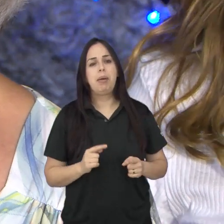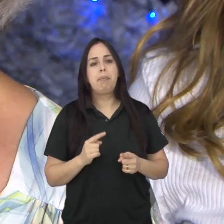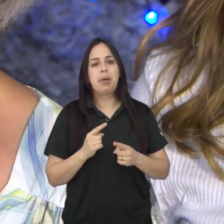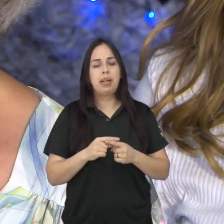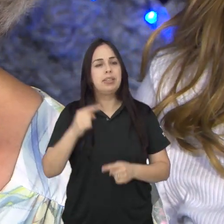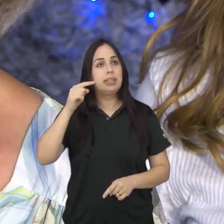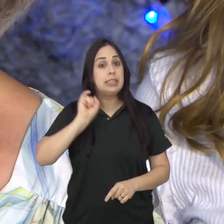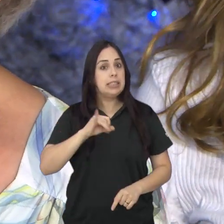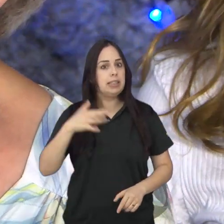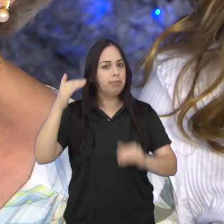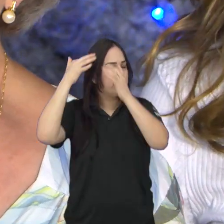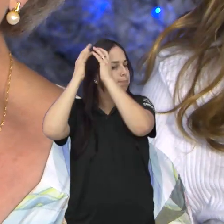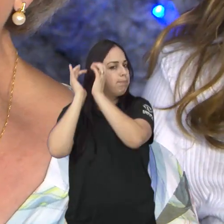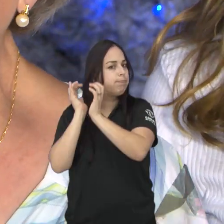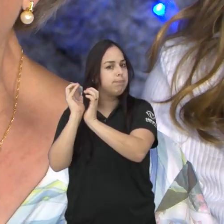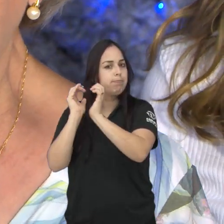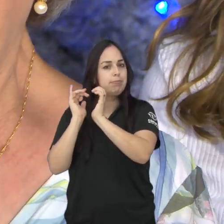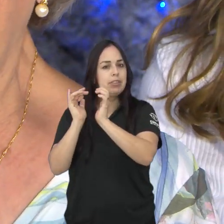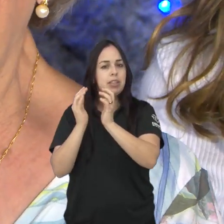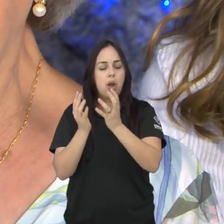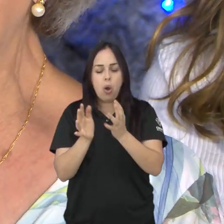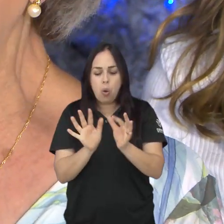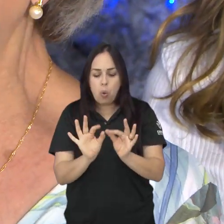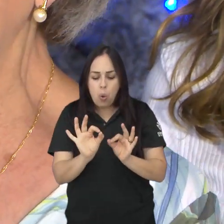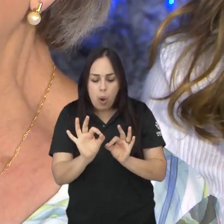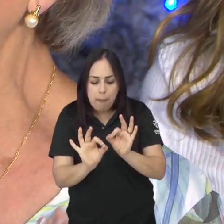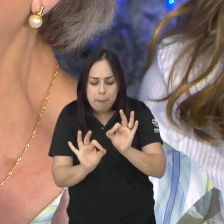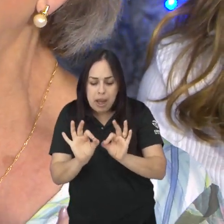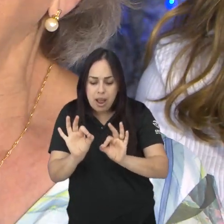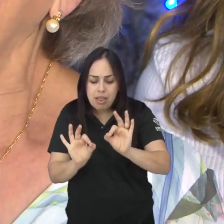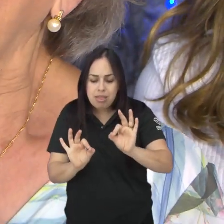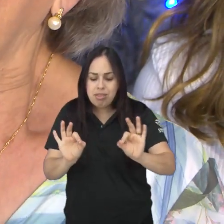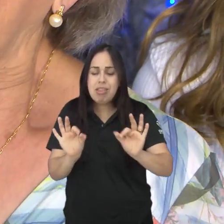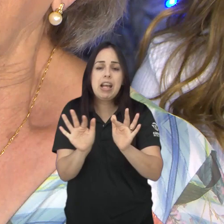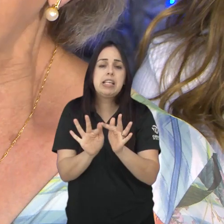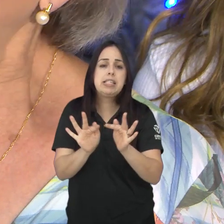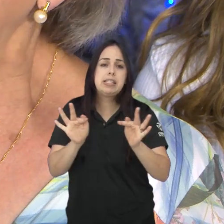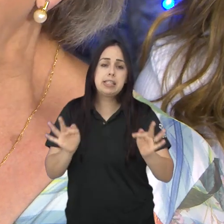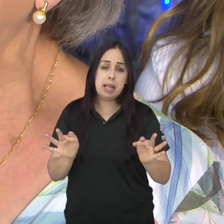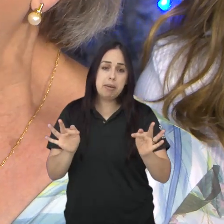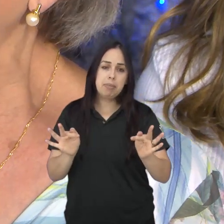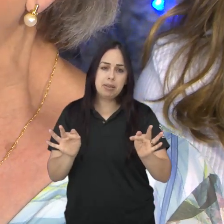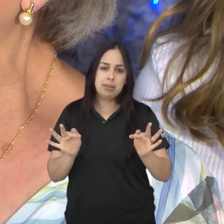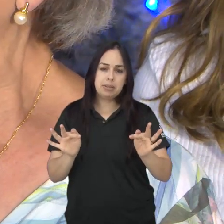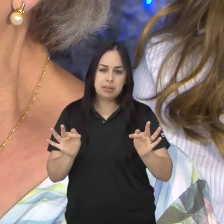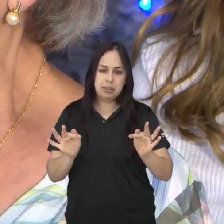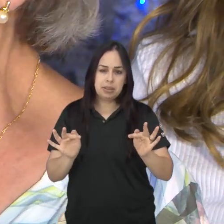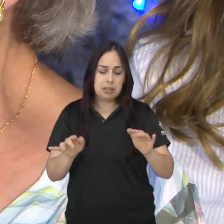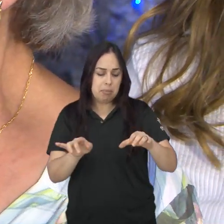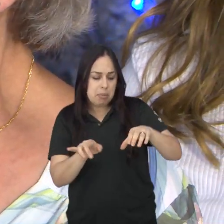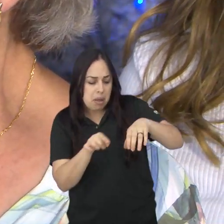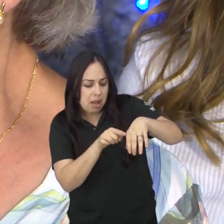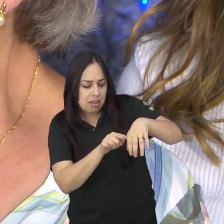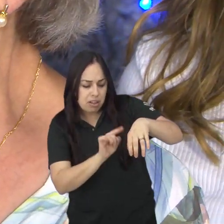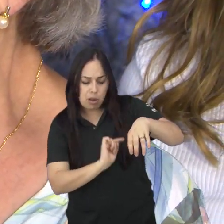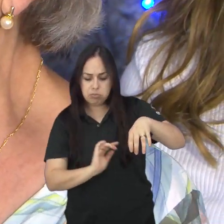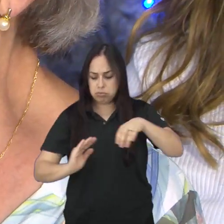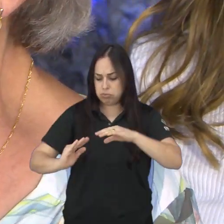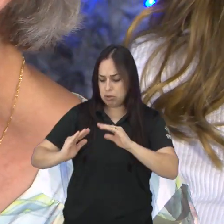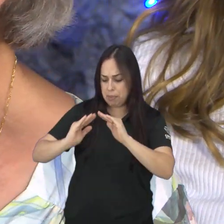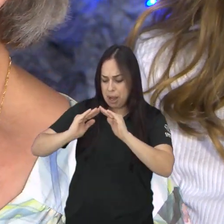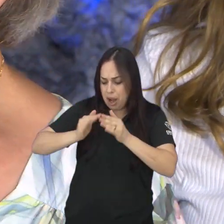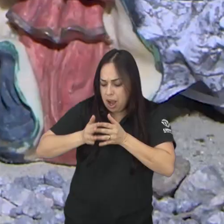você parar e pensar na delicadeza, na simplicidade de uma gruta, de